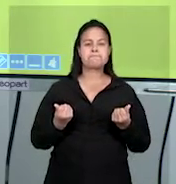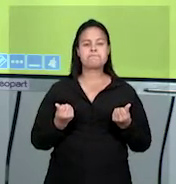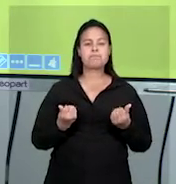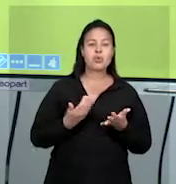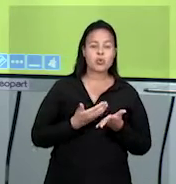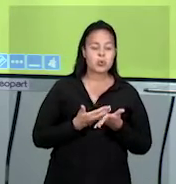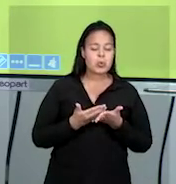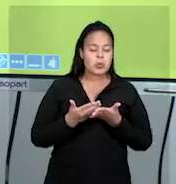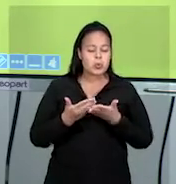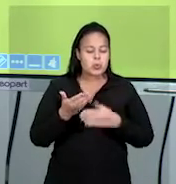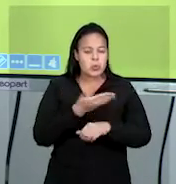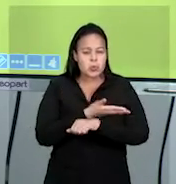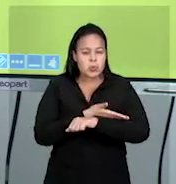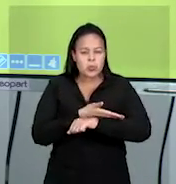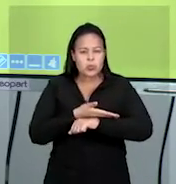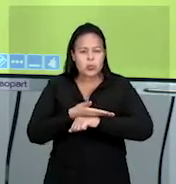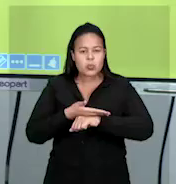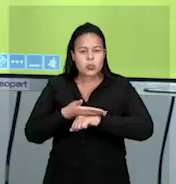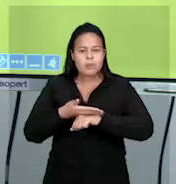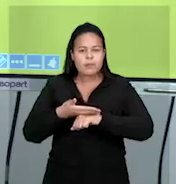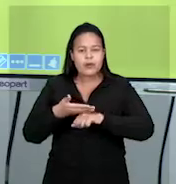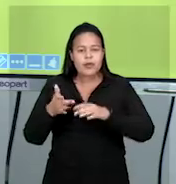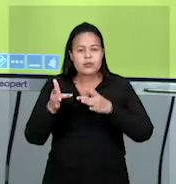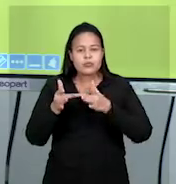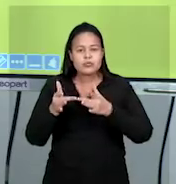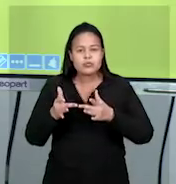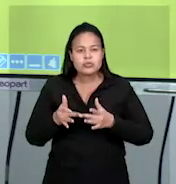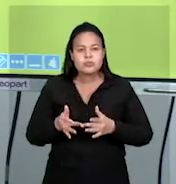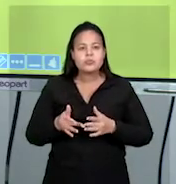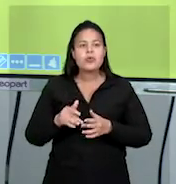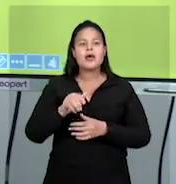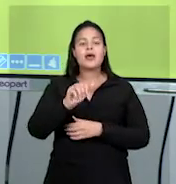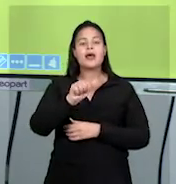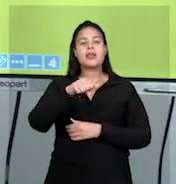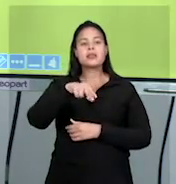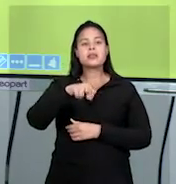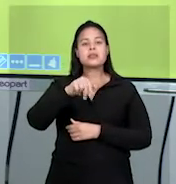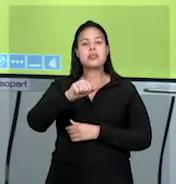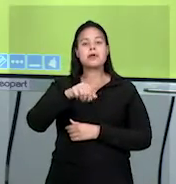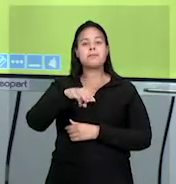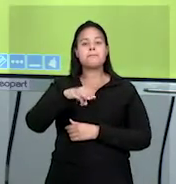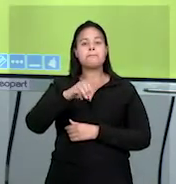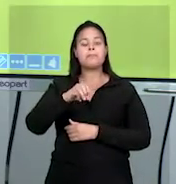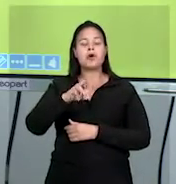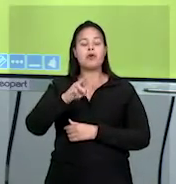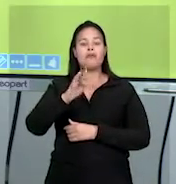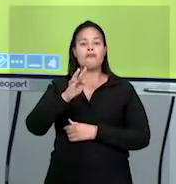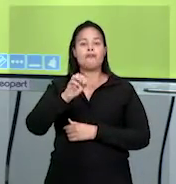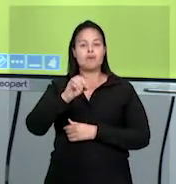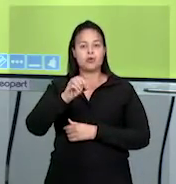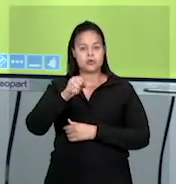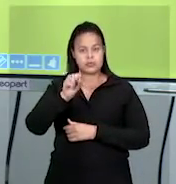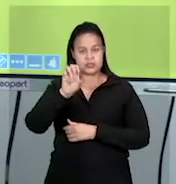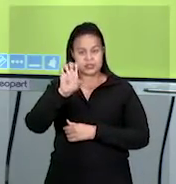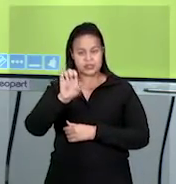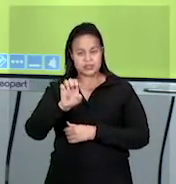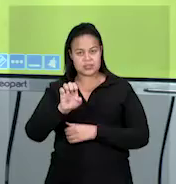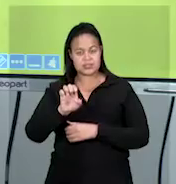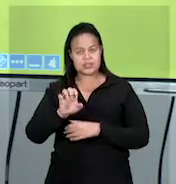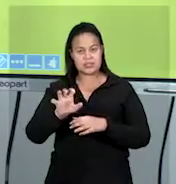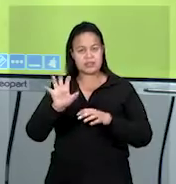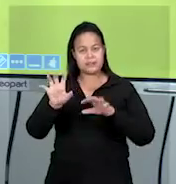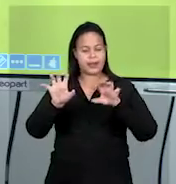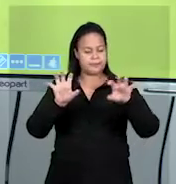se acostumar com esse tipo de mapa, que são os mapas em anamorfose. Eles são mapas que vão distorcer mesmo os